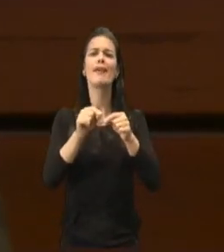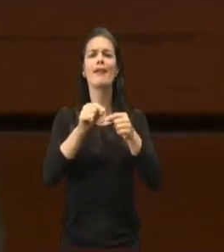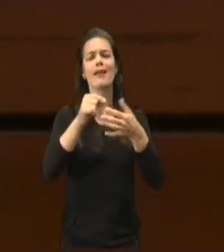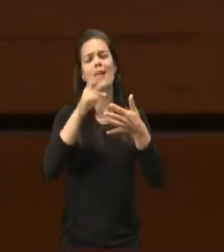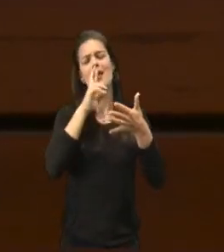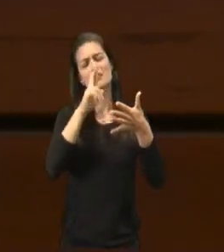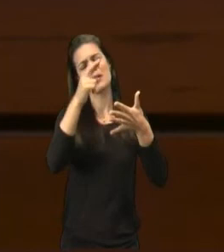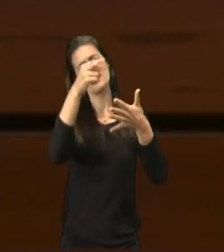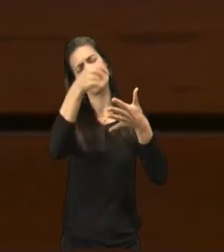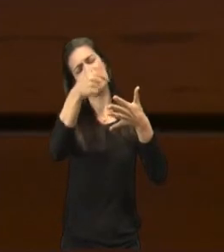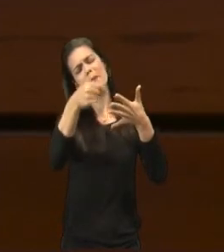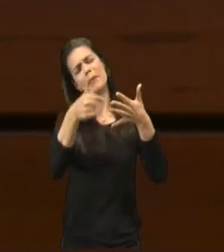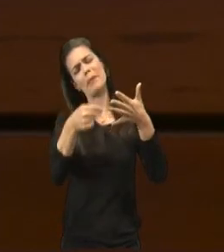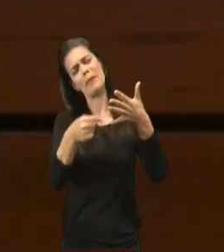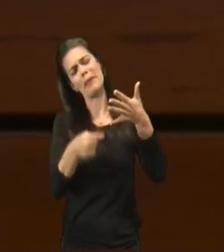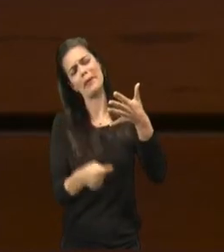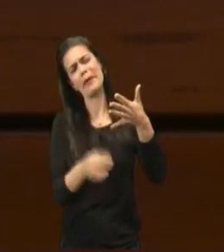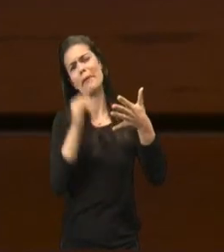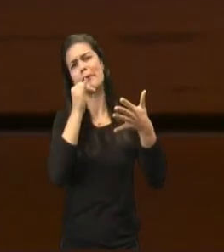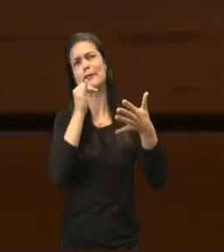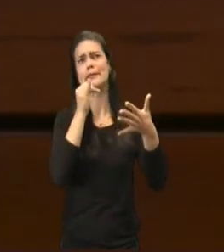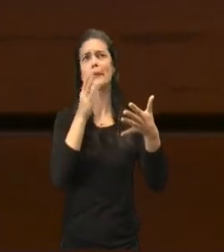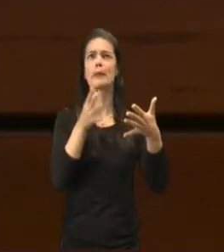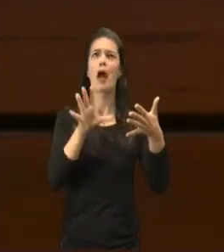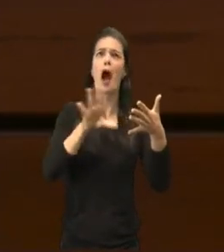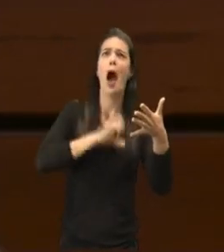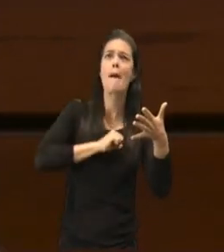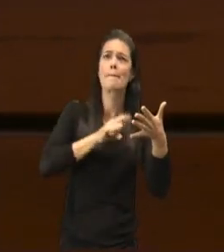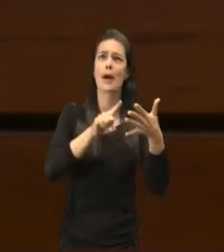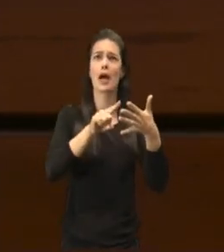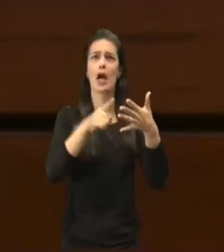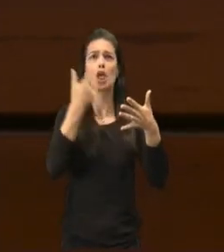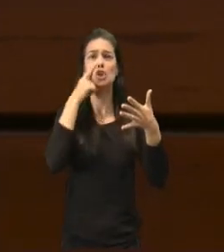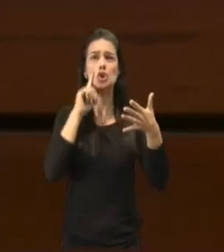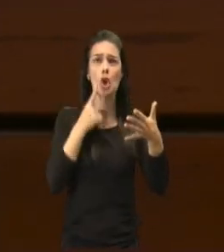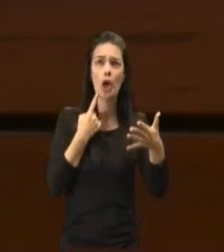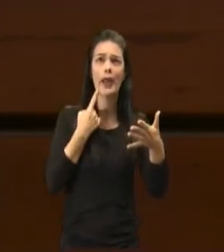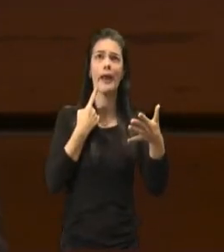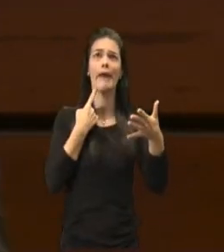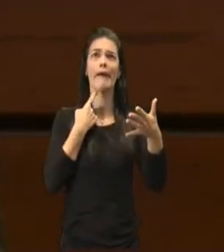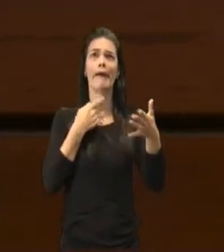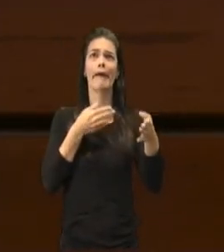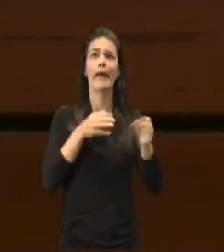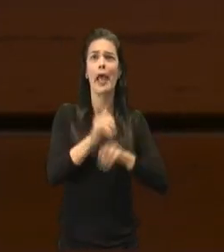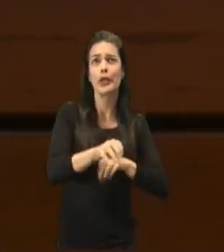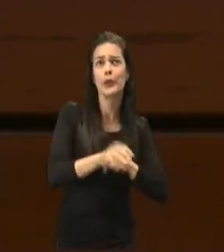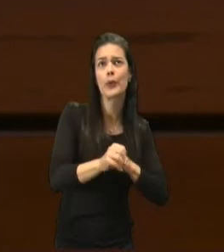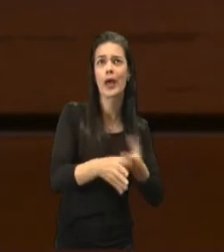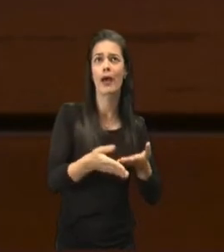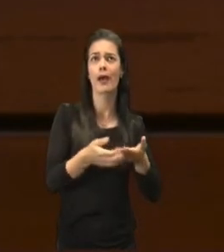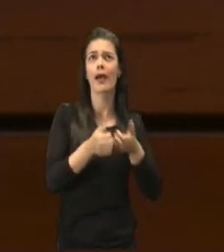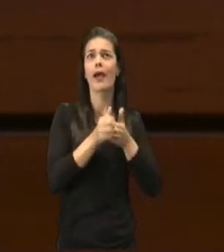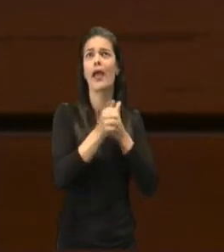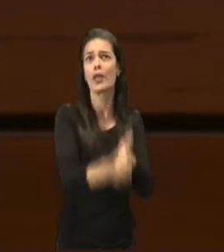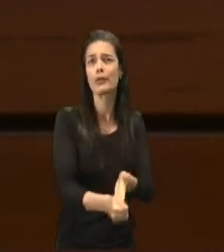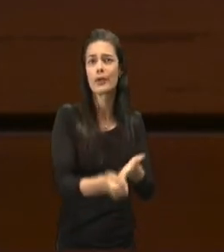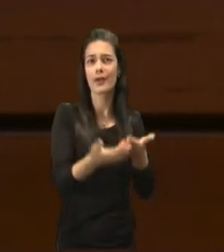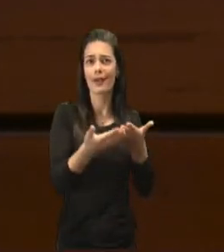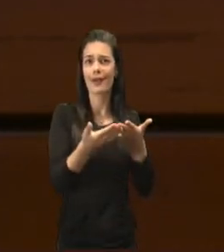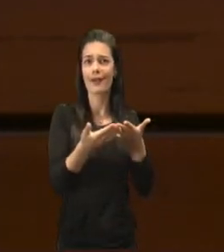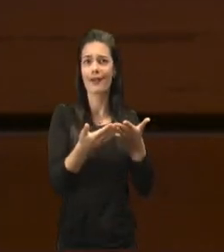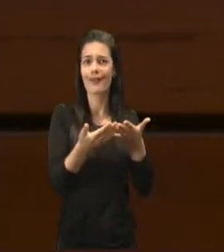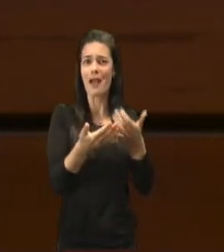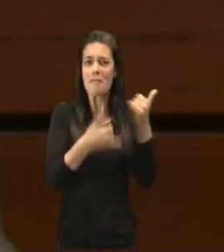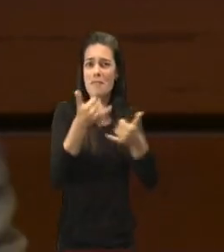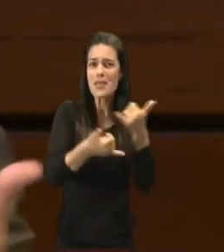a dar, como por exemplo, amar, chorar com eles, disciplinar, cuidar, nutrir, educar, conduzir, ensinar,